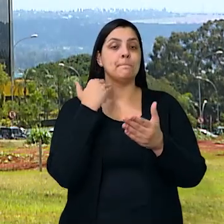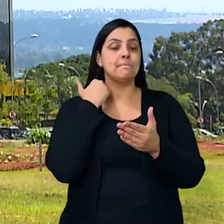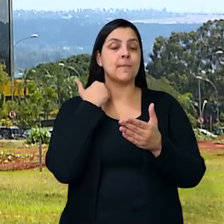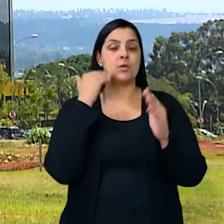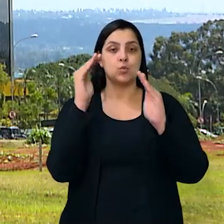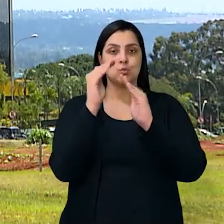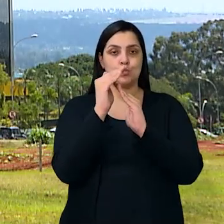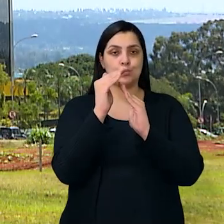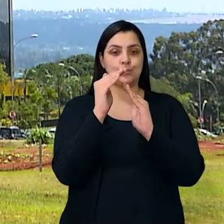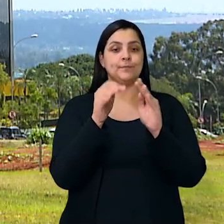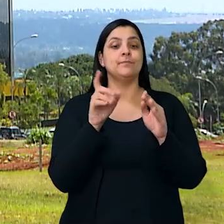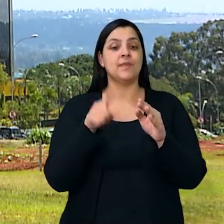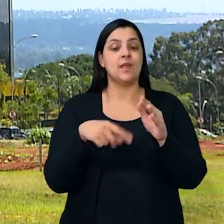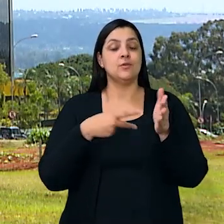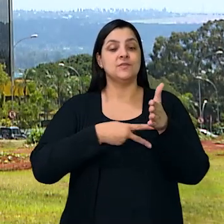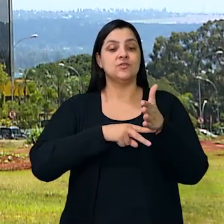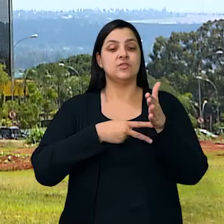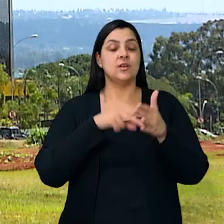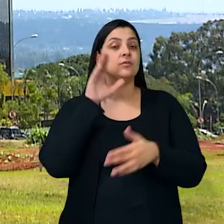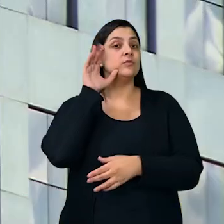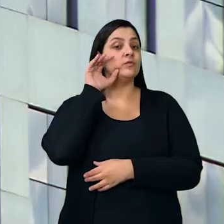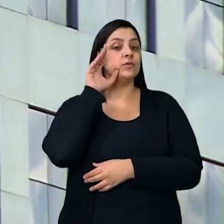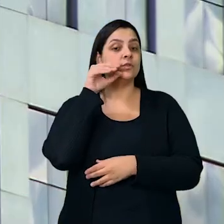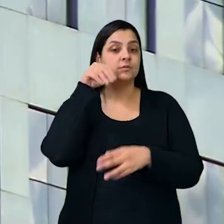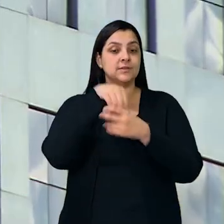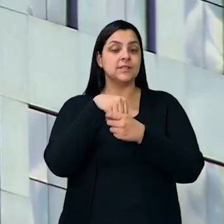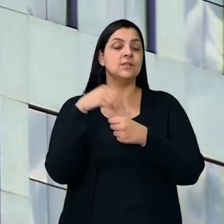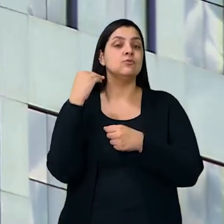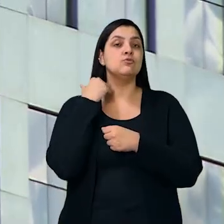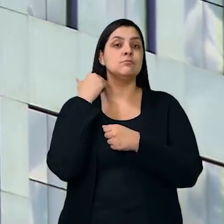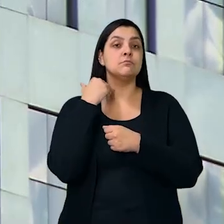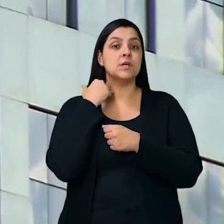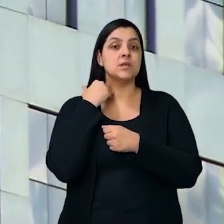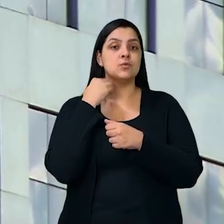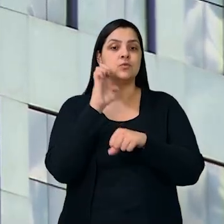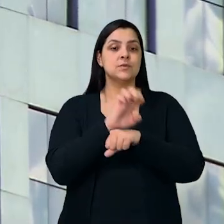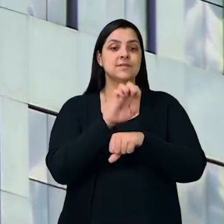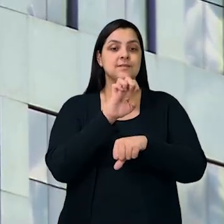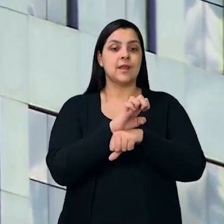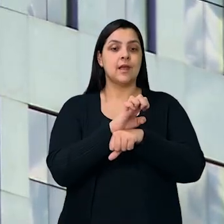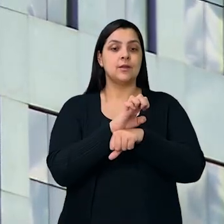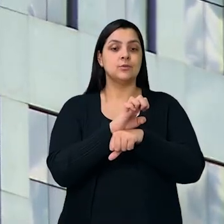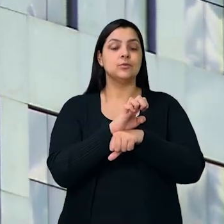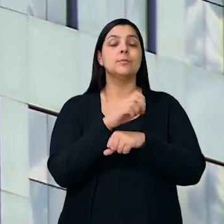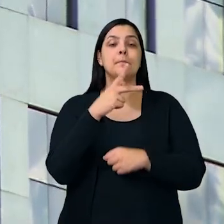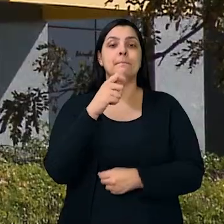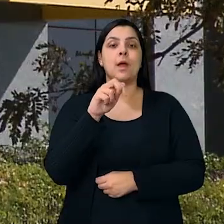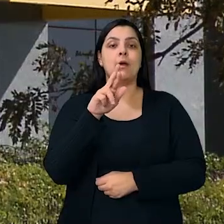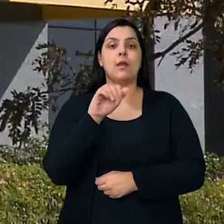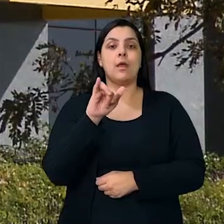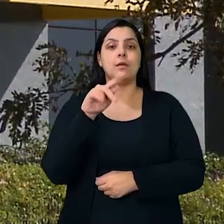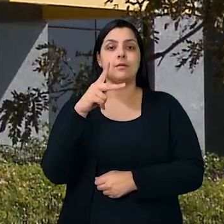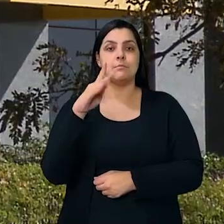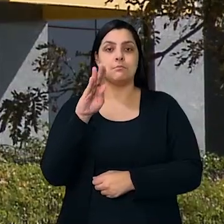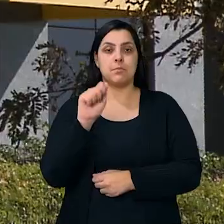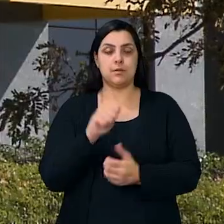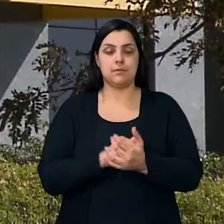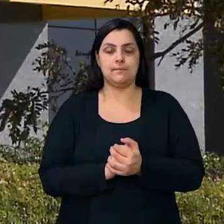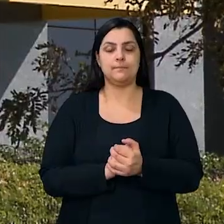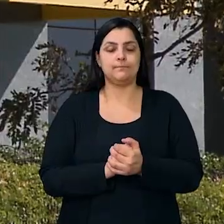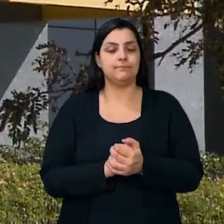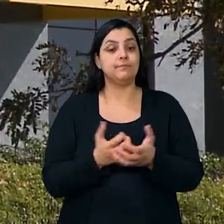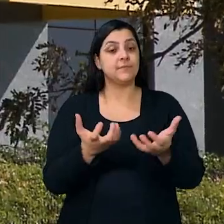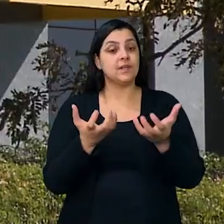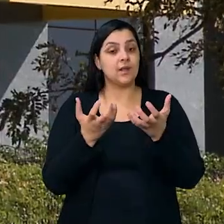foi ajuizada pelo Sindicato dos Empregados em Estabelecimentos Bancários do Estado da Paraíba. A entidade pretendia